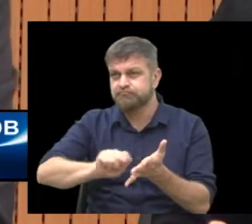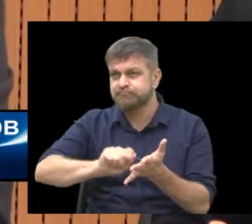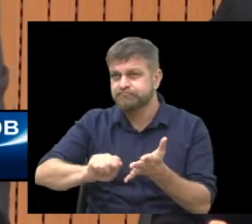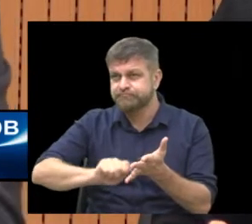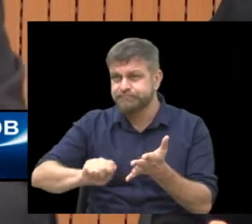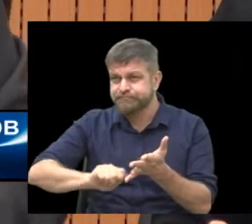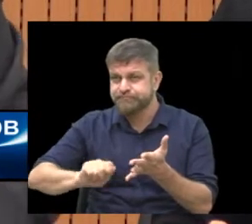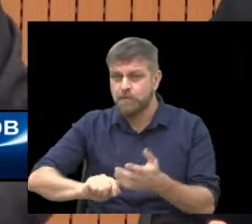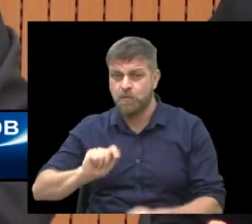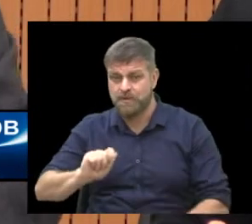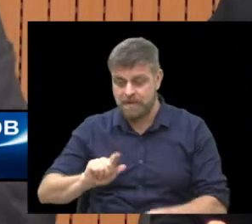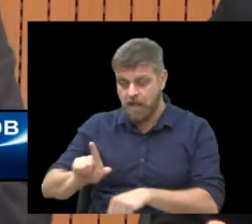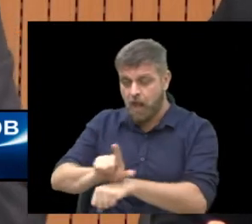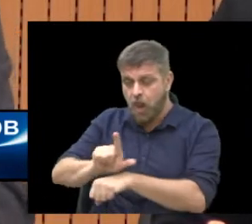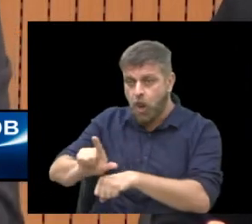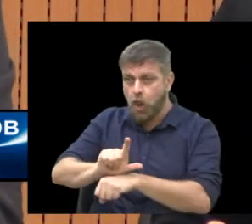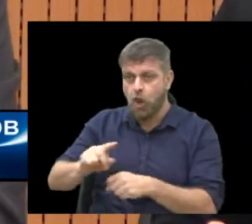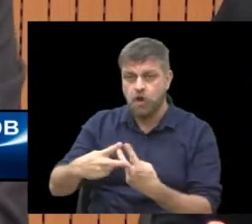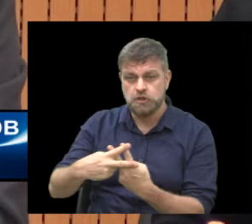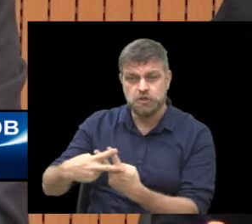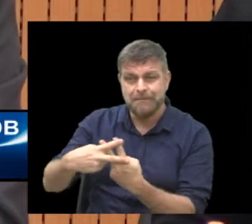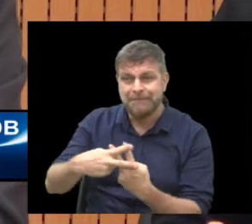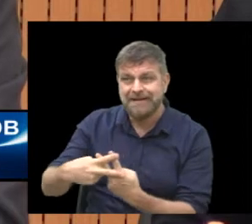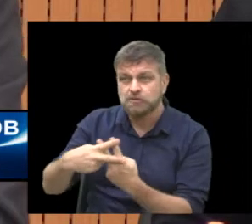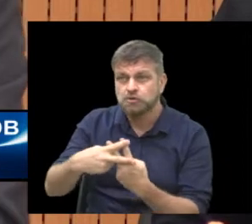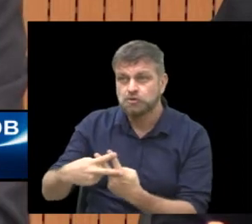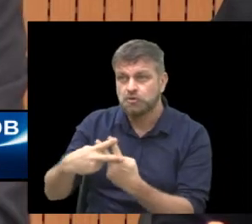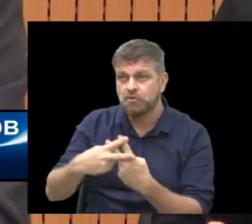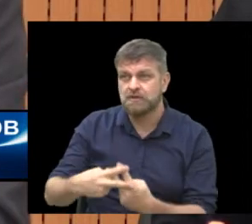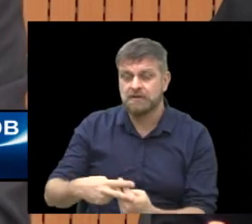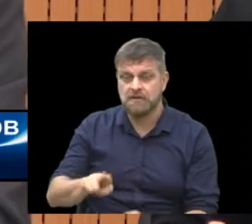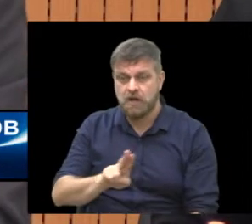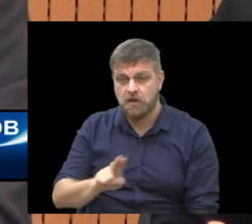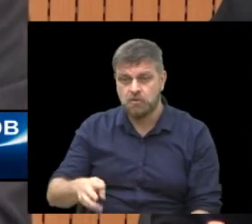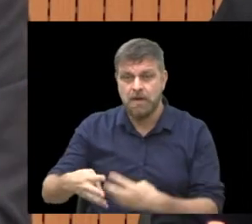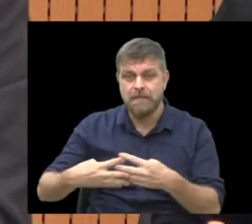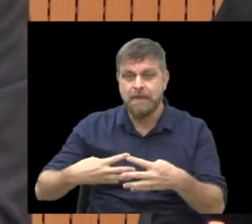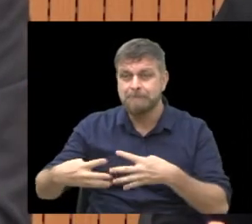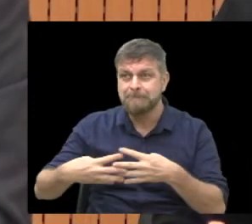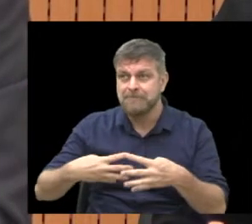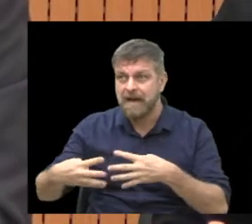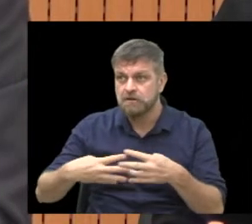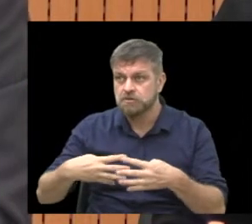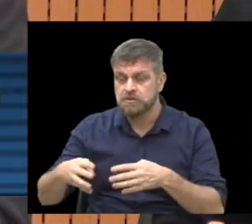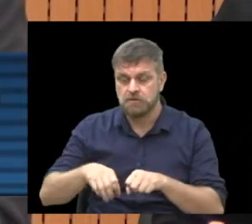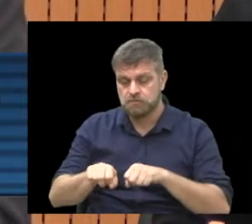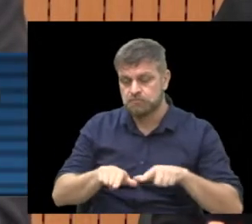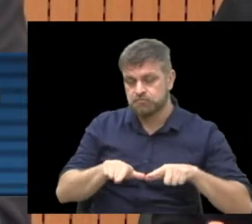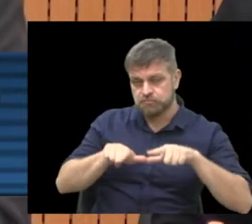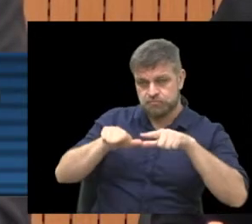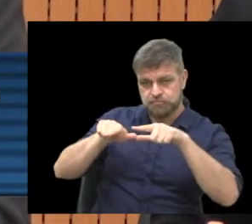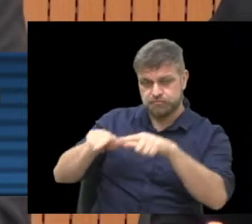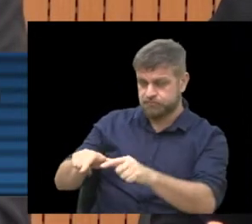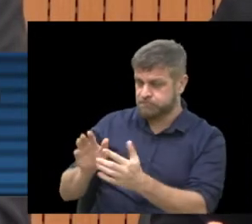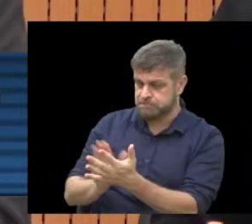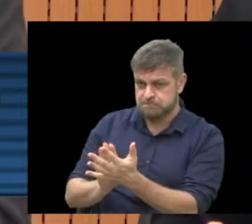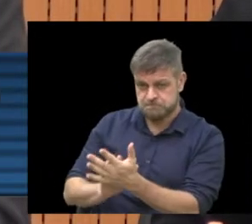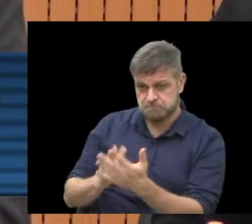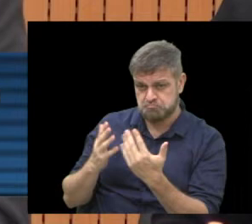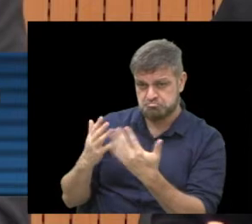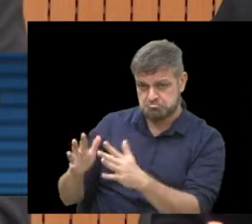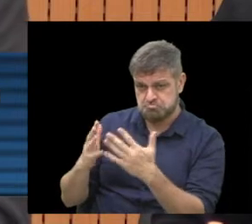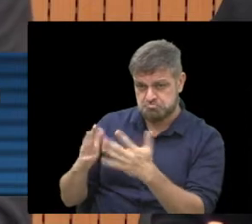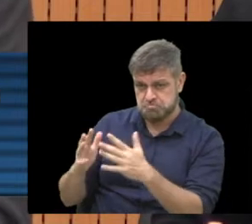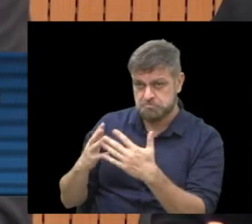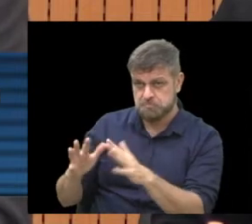legislativo 2619, processo 228879, de autoria do senhor vereador Marcos Bernadelli, que concede diploma de mérito Heberto de